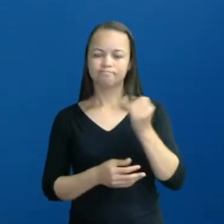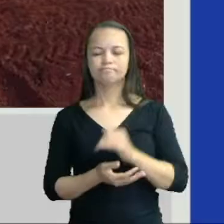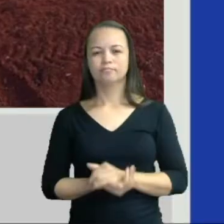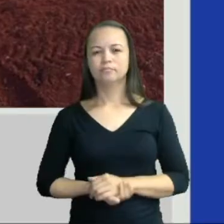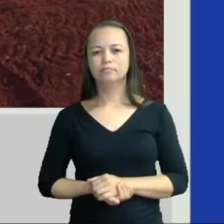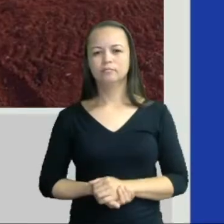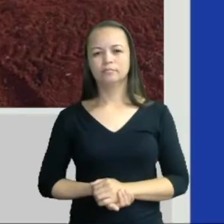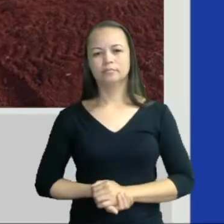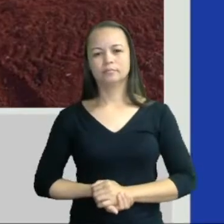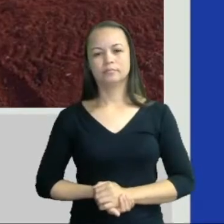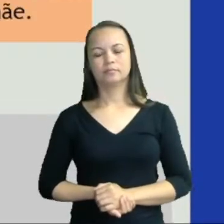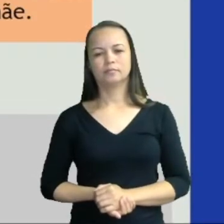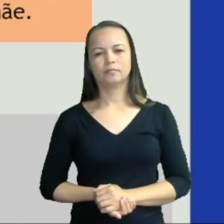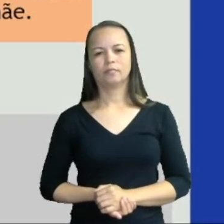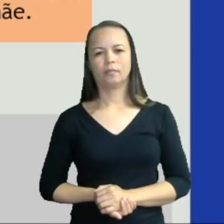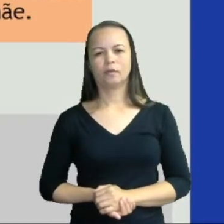mais.